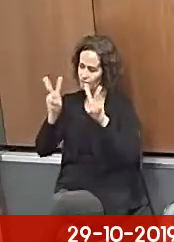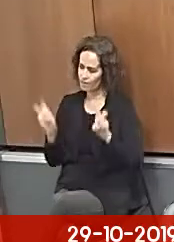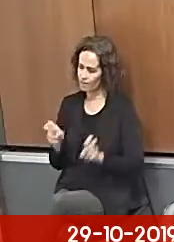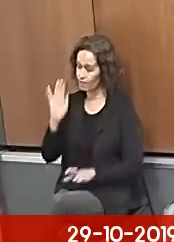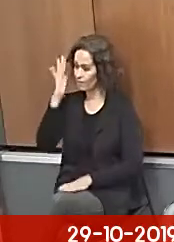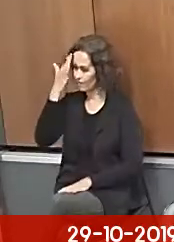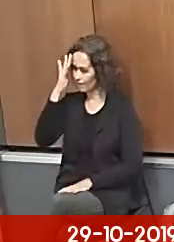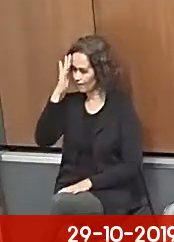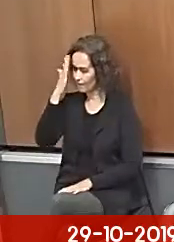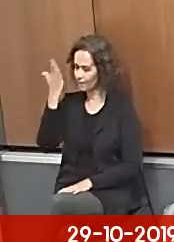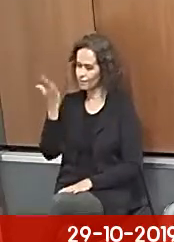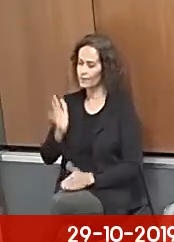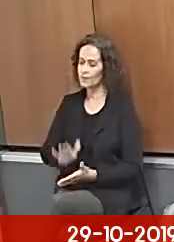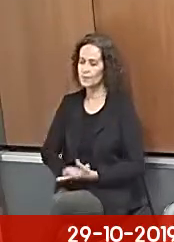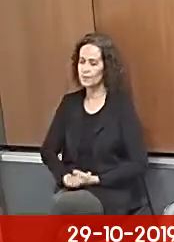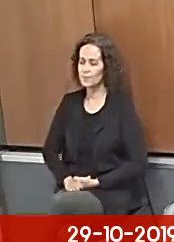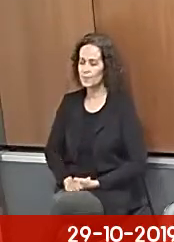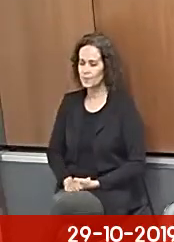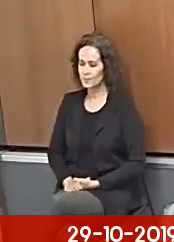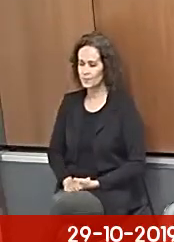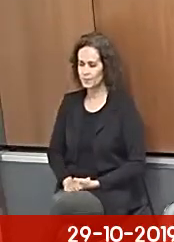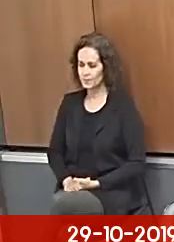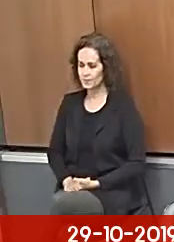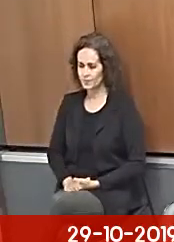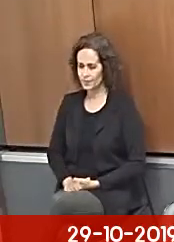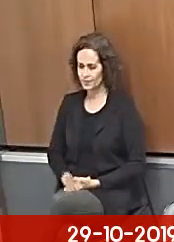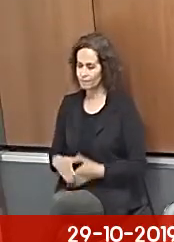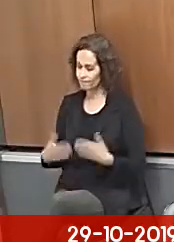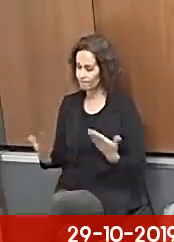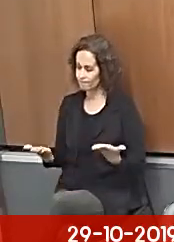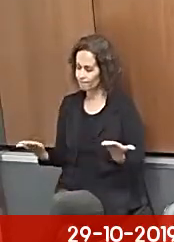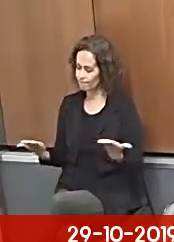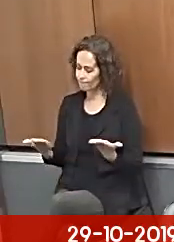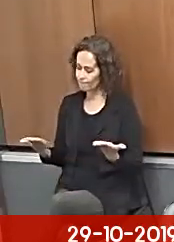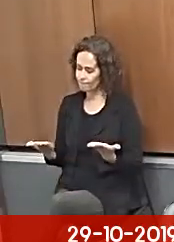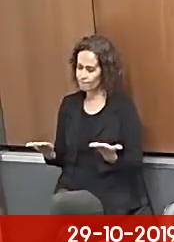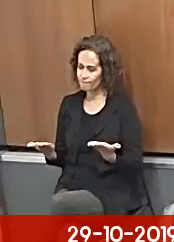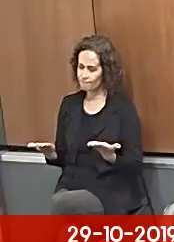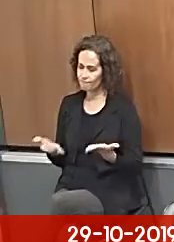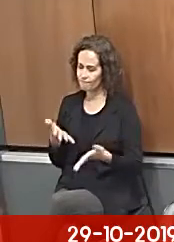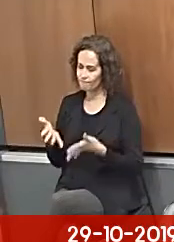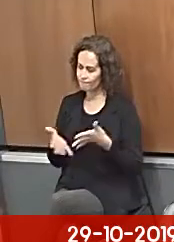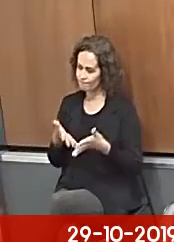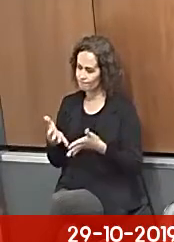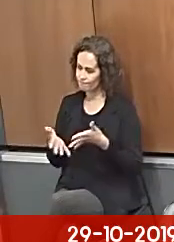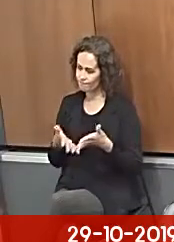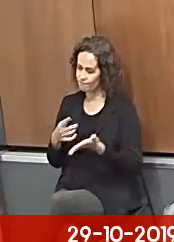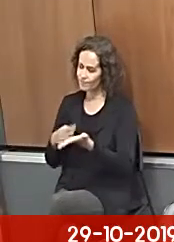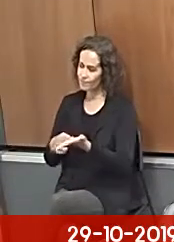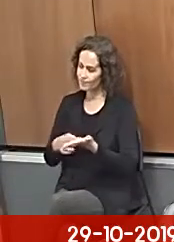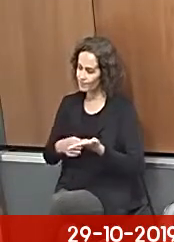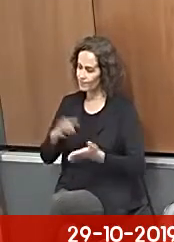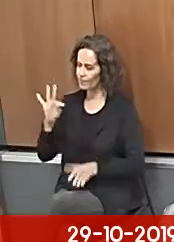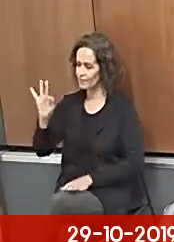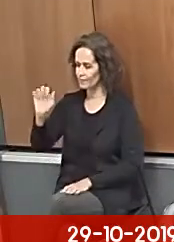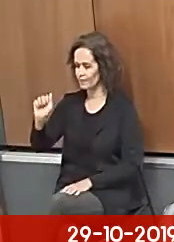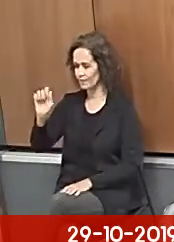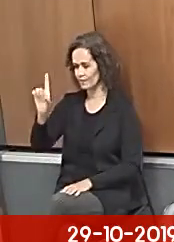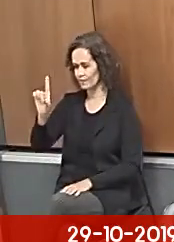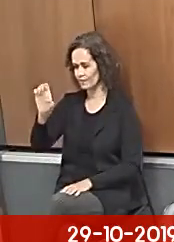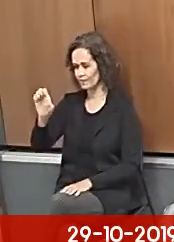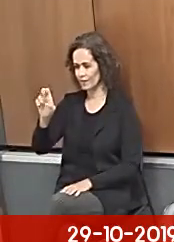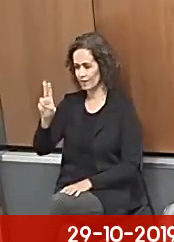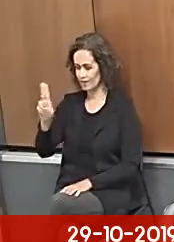situação. Pode ser? Então, tá bom. Então, nós passamos a palavra ao ilustre convidado Tadeu Augusto Santos